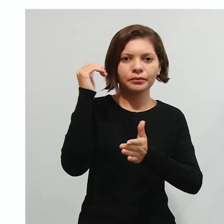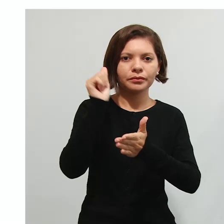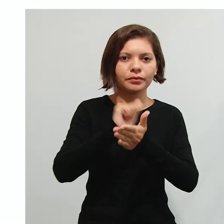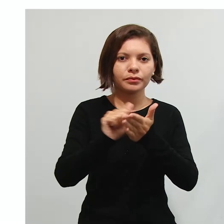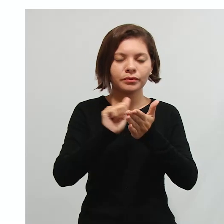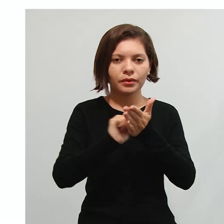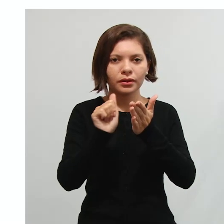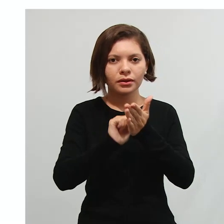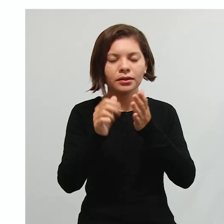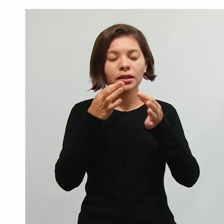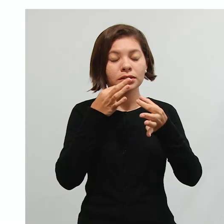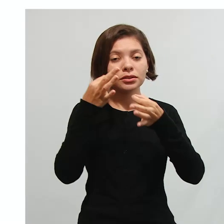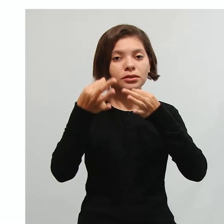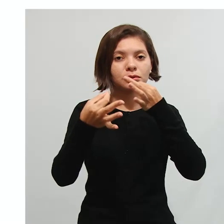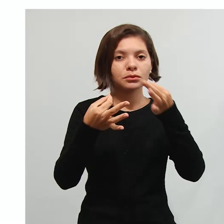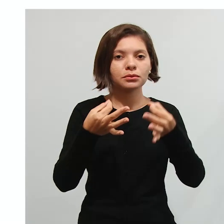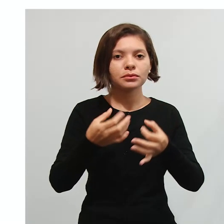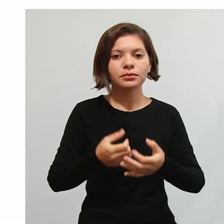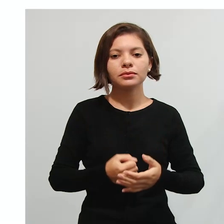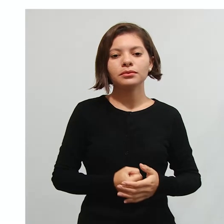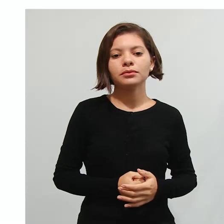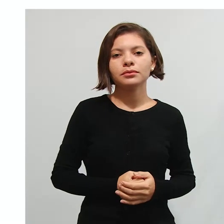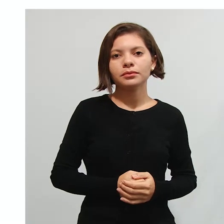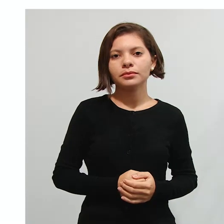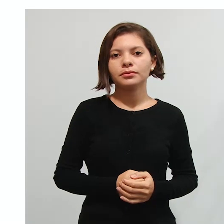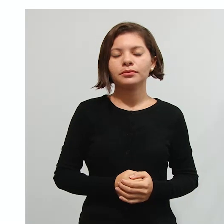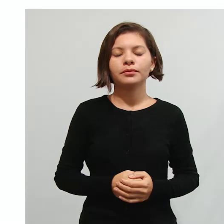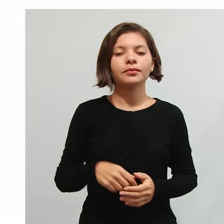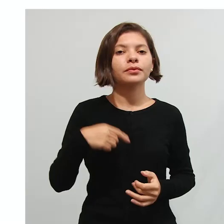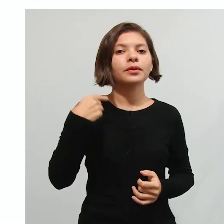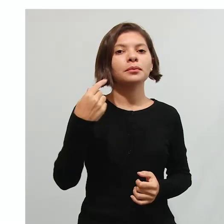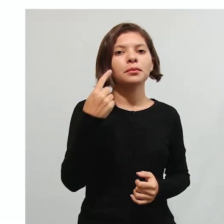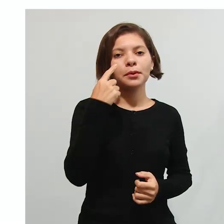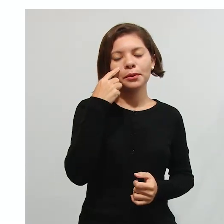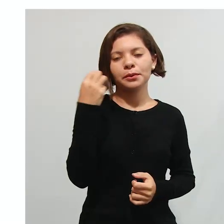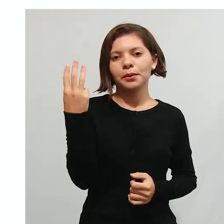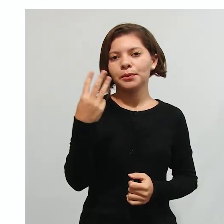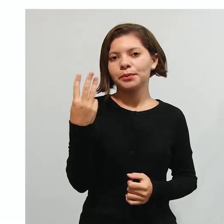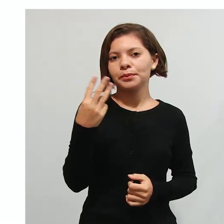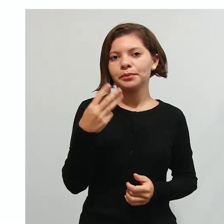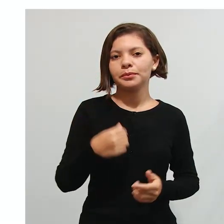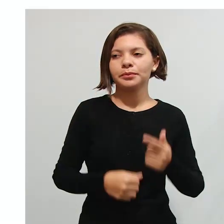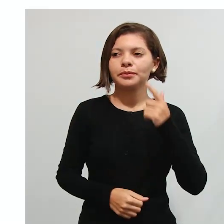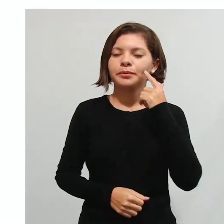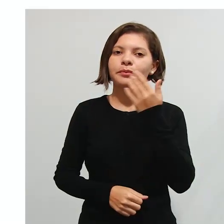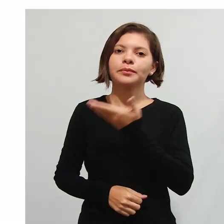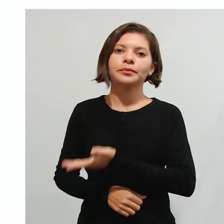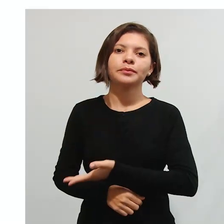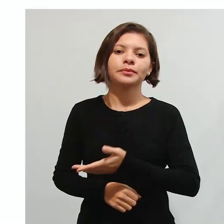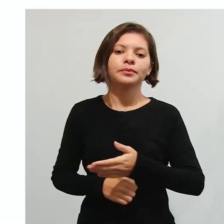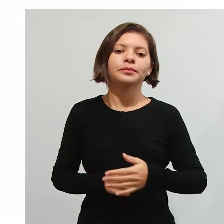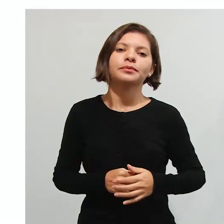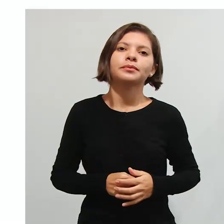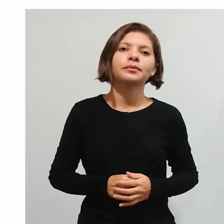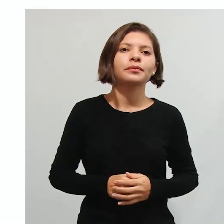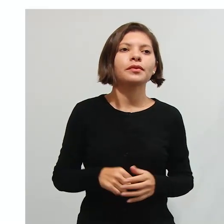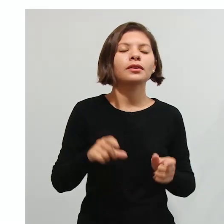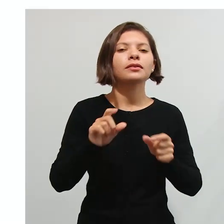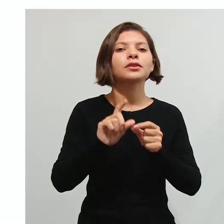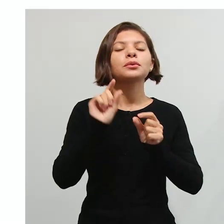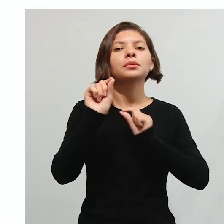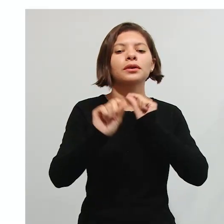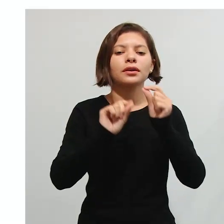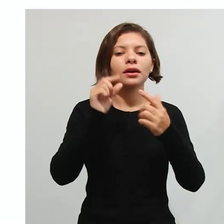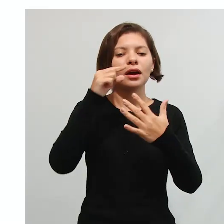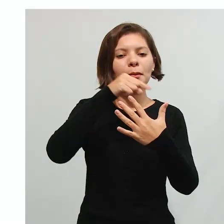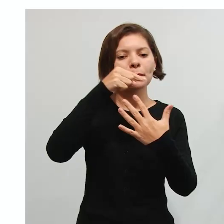autores e e fazer uma discussão em cima disso depois vai ter o método né Então aí você